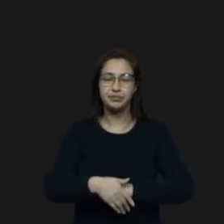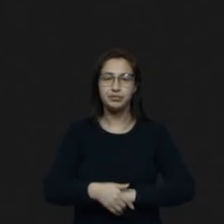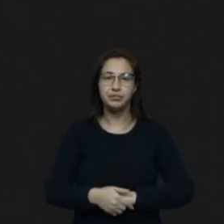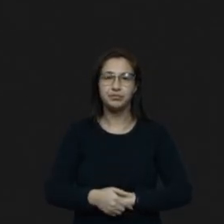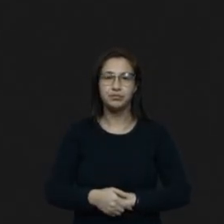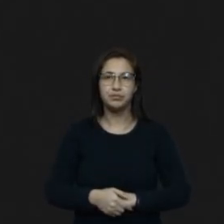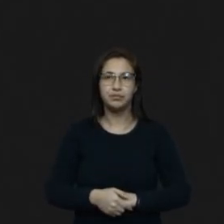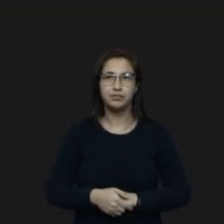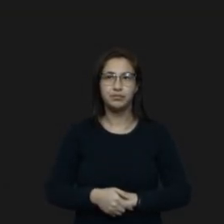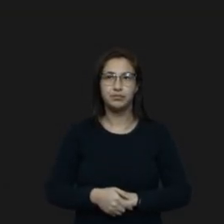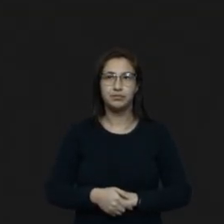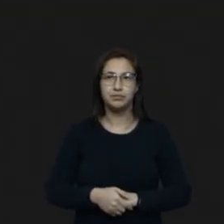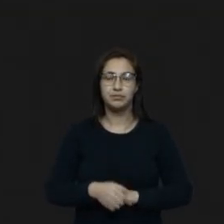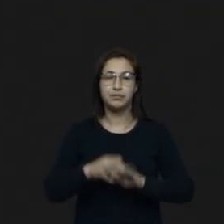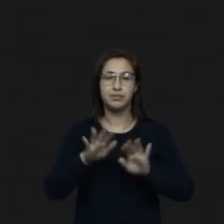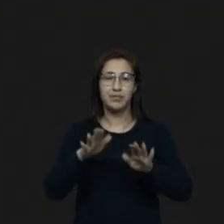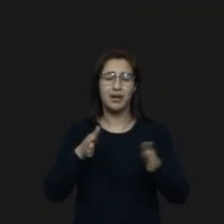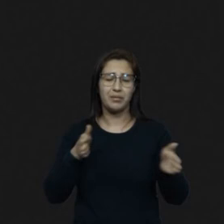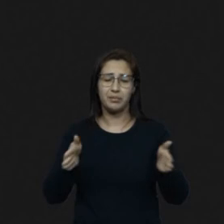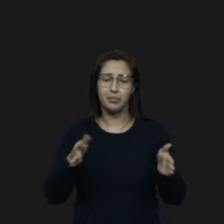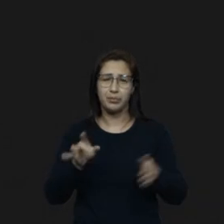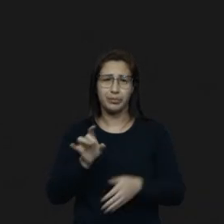mas, né, é só uma fase.